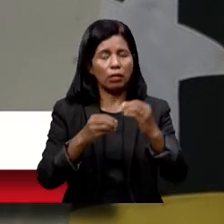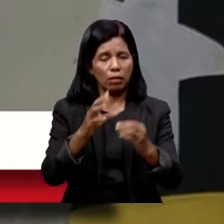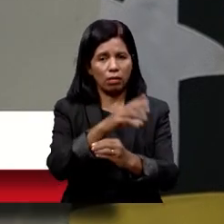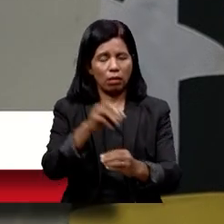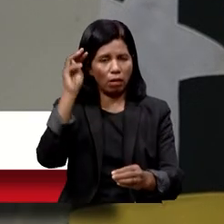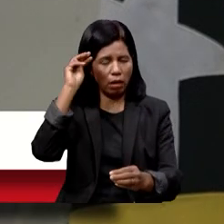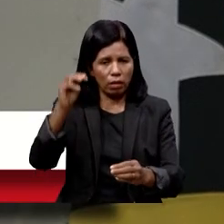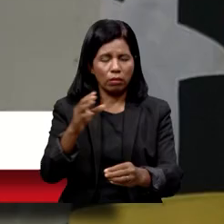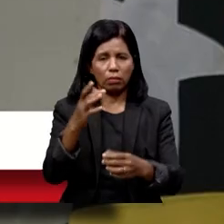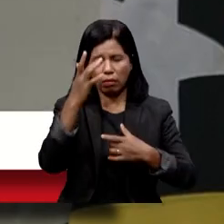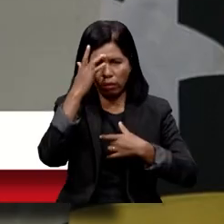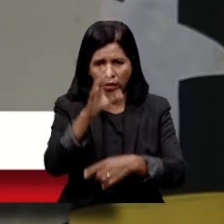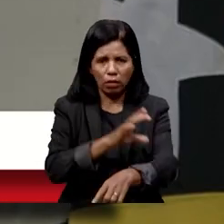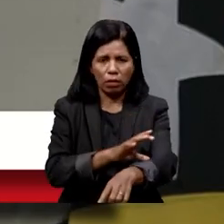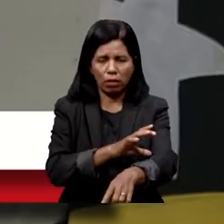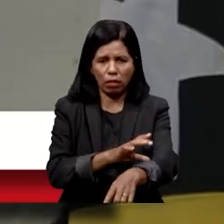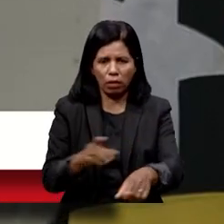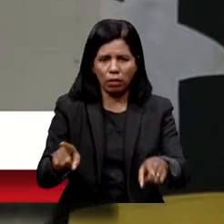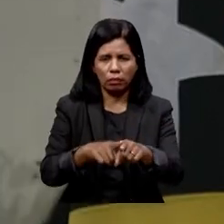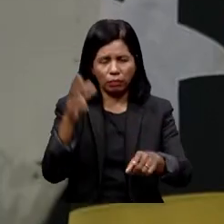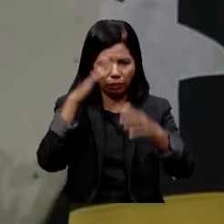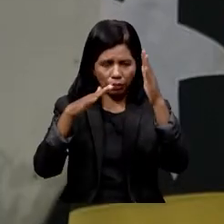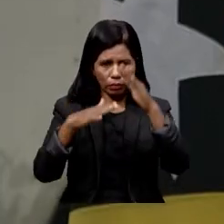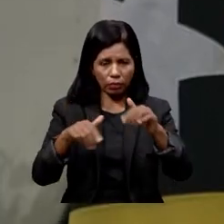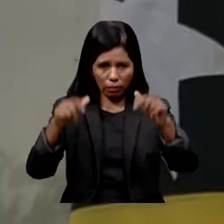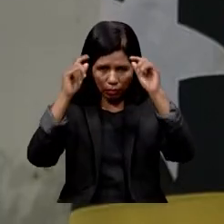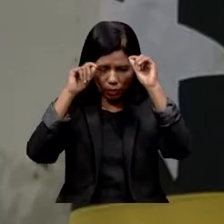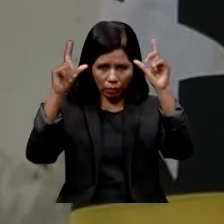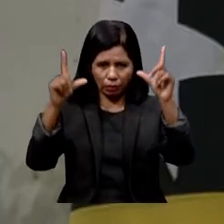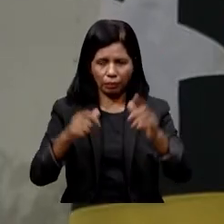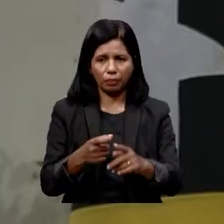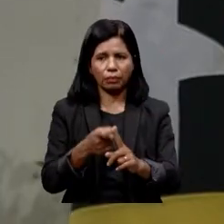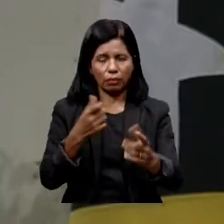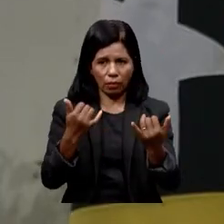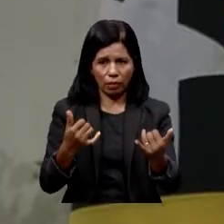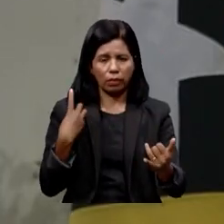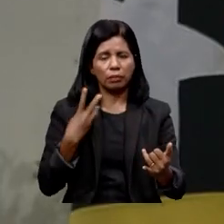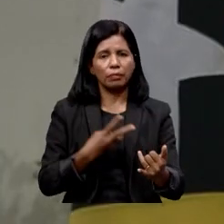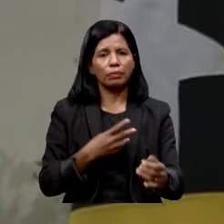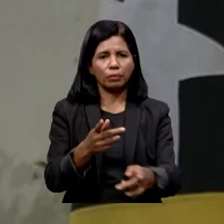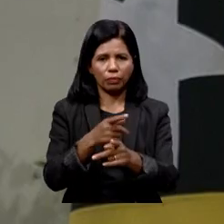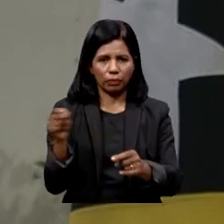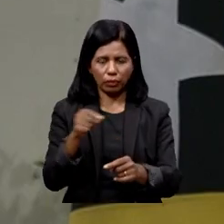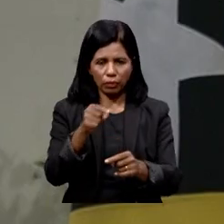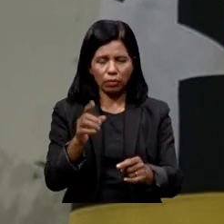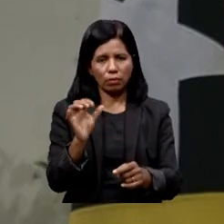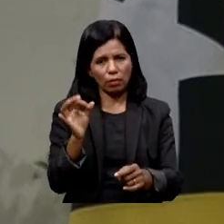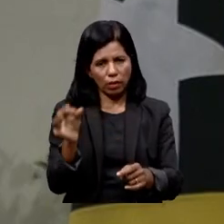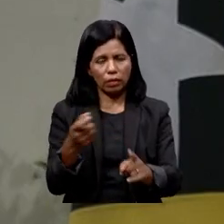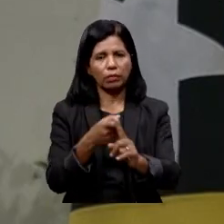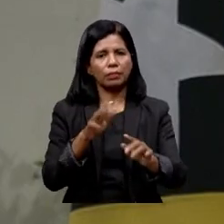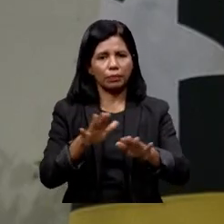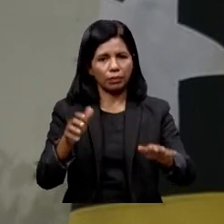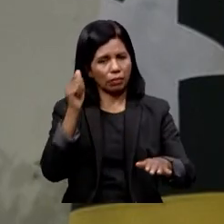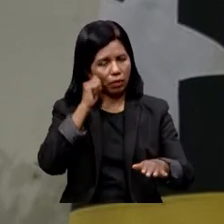eliminação cancro, cervix nian, anessa problema saúde pública e Timor-Leste. Lihusi dene assegura cata por cento se anulo, husi labar feto sira